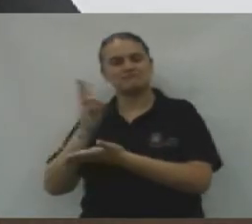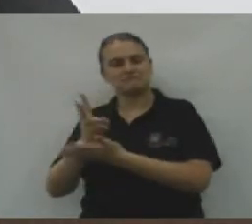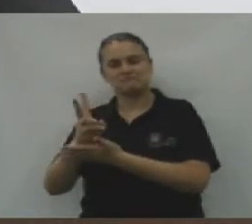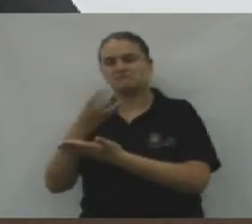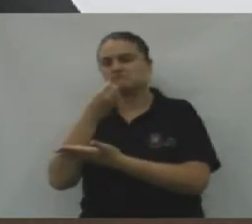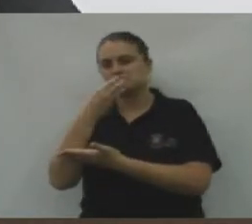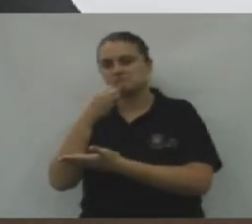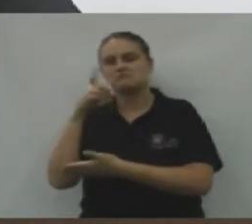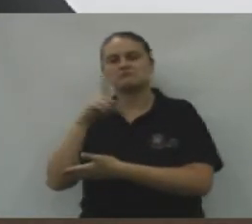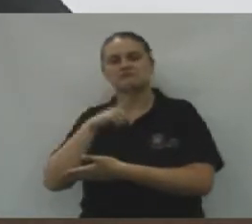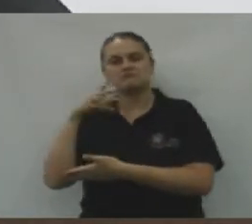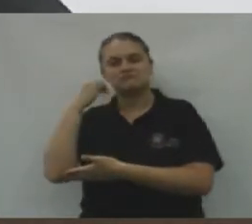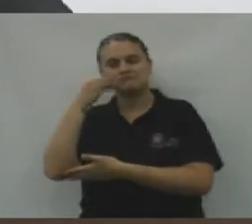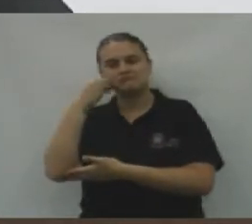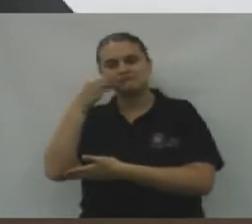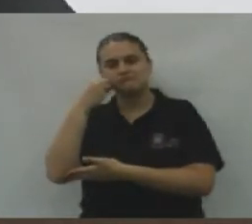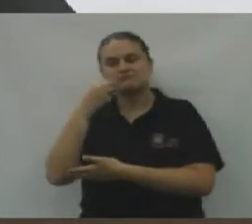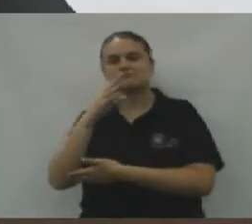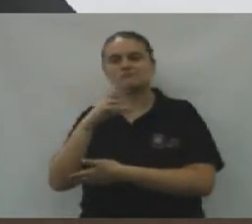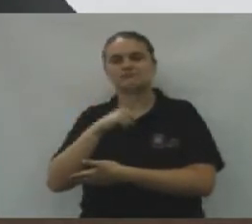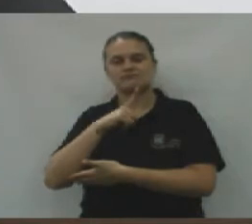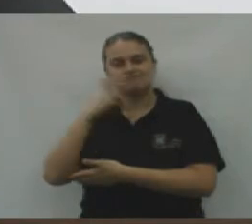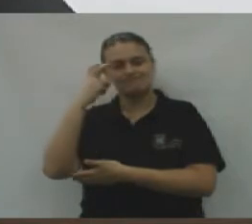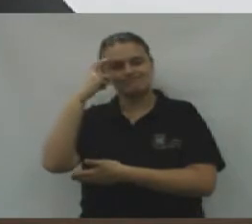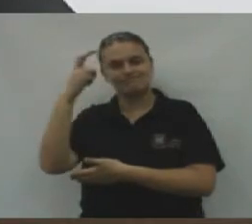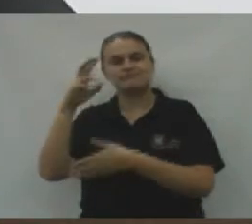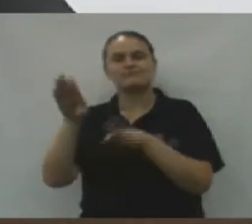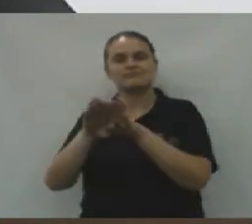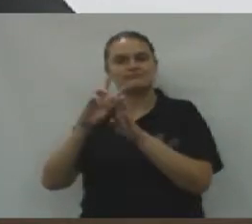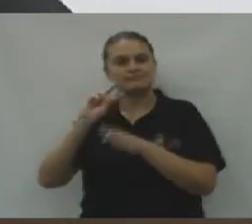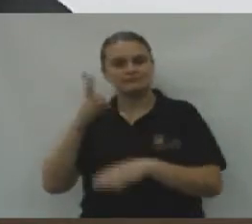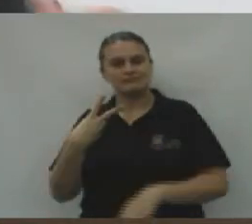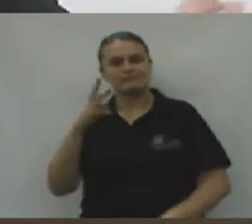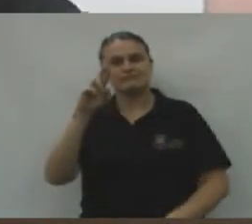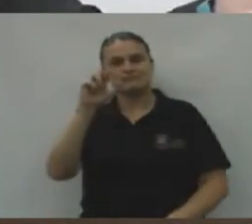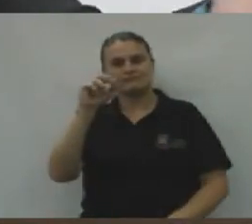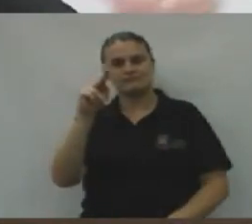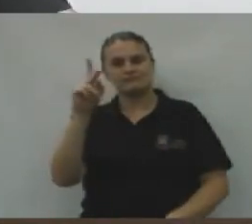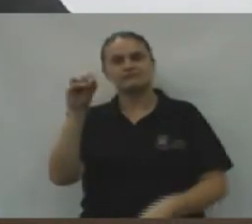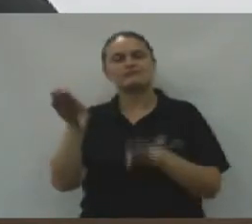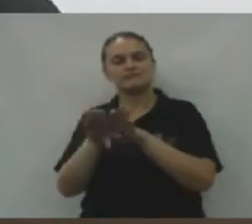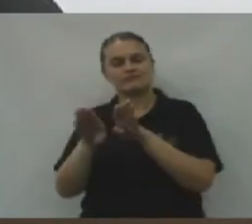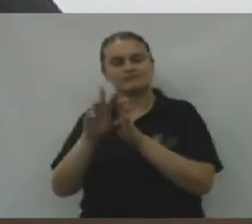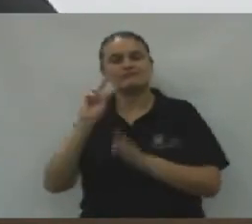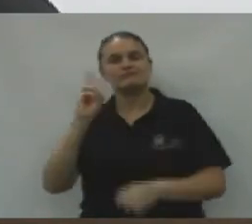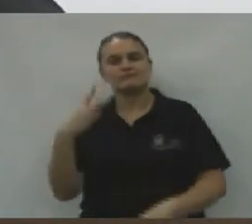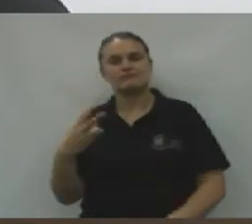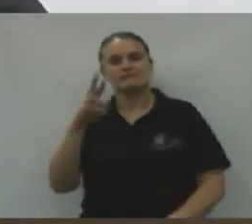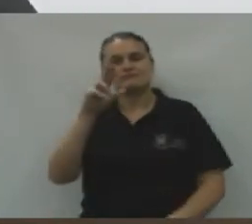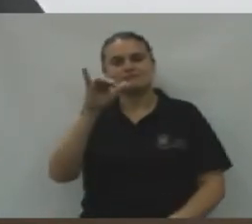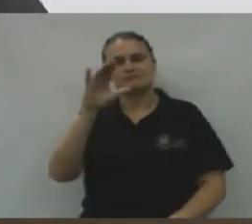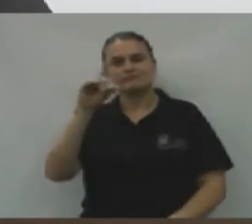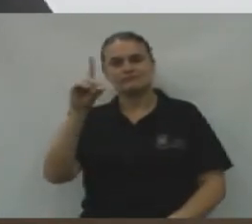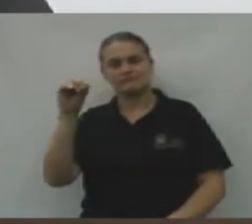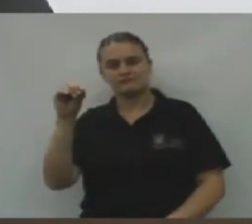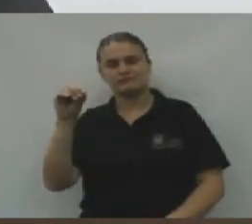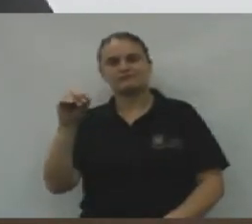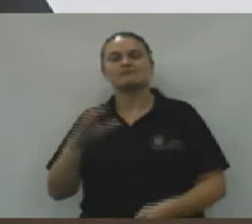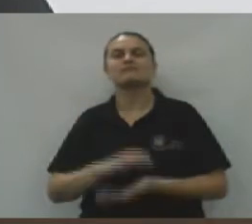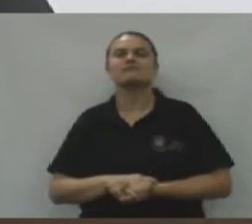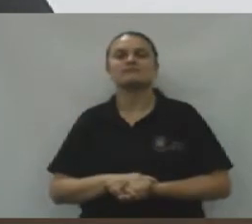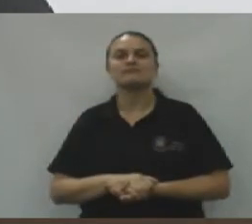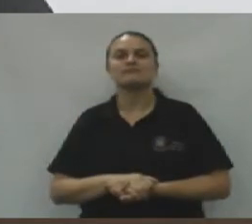Quanto tempo de casa, o vereador Rático também, e o nosso amigo Saz, né, que está em licença e que agora não